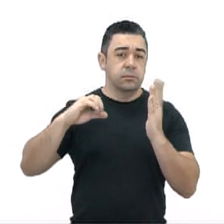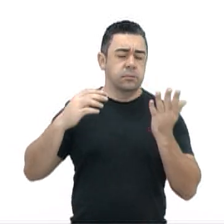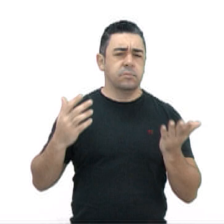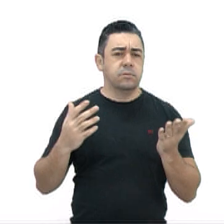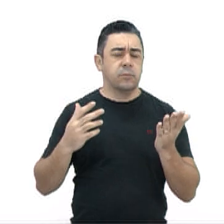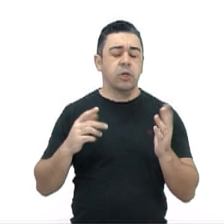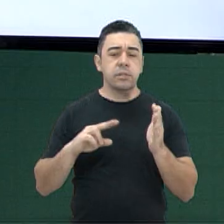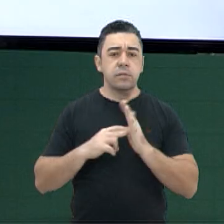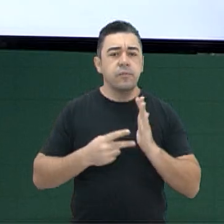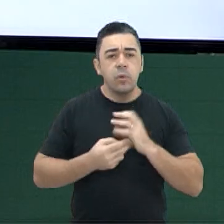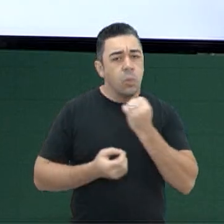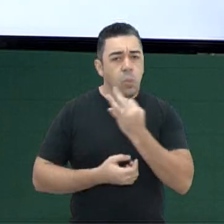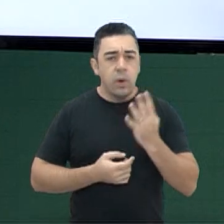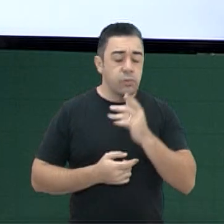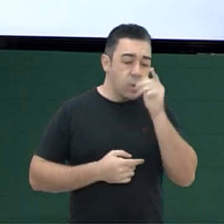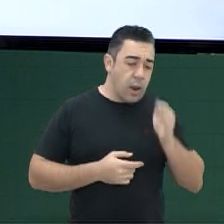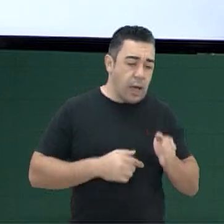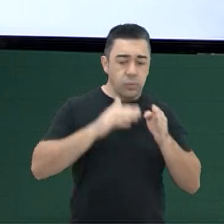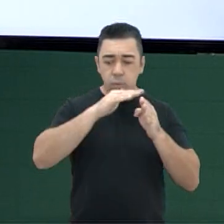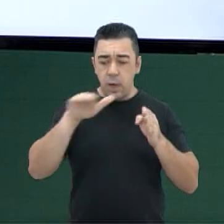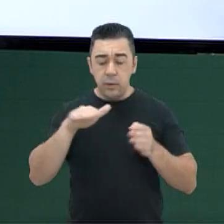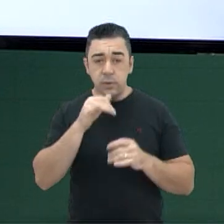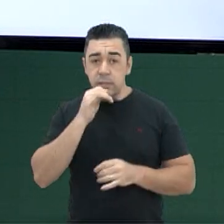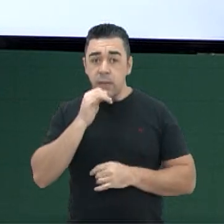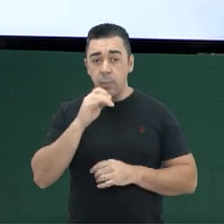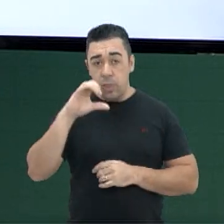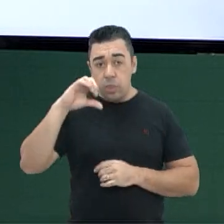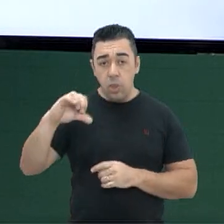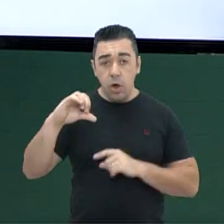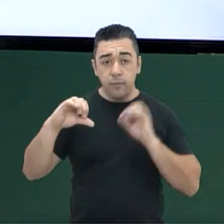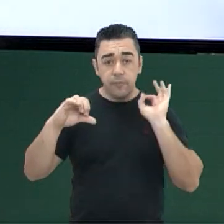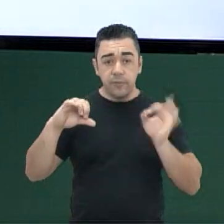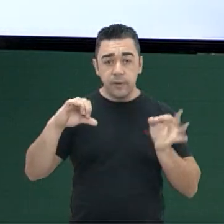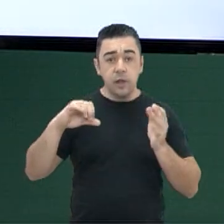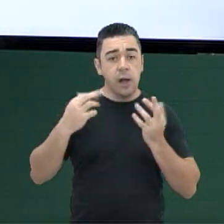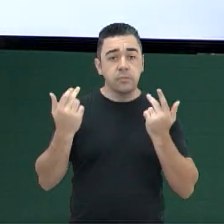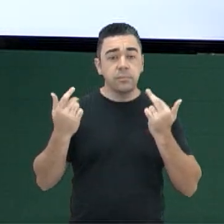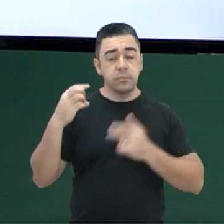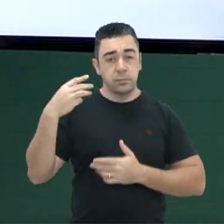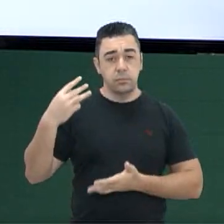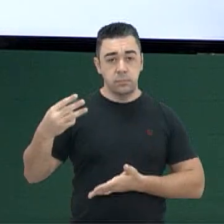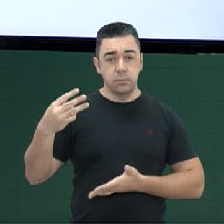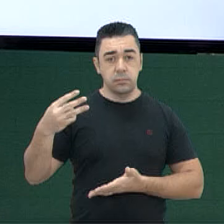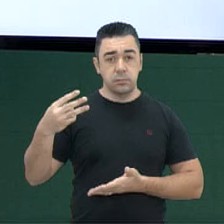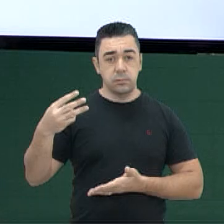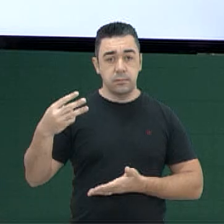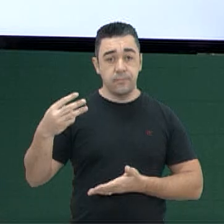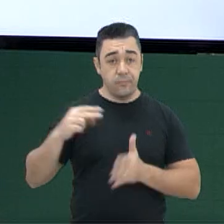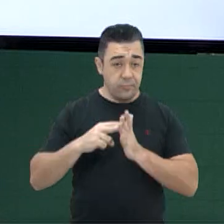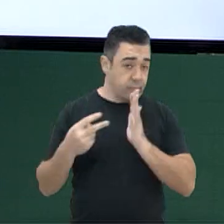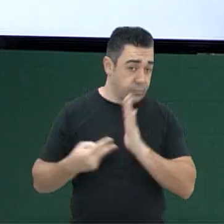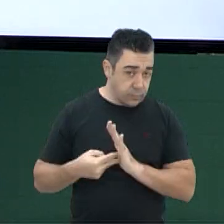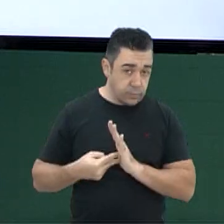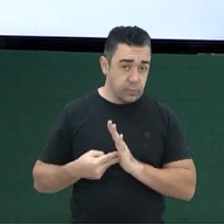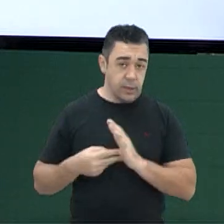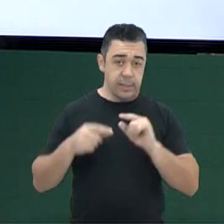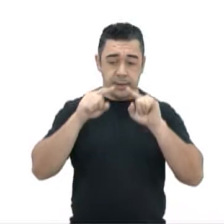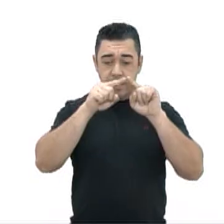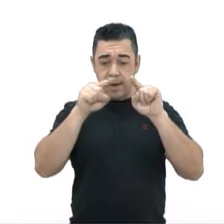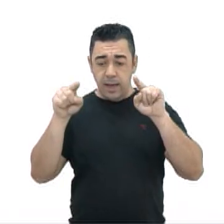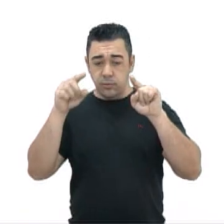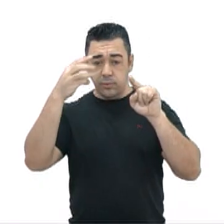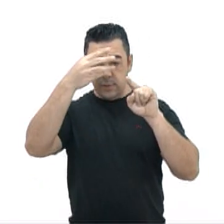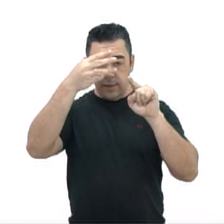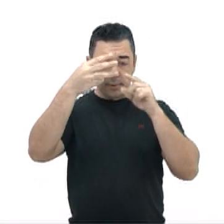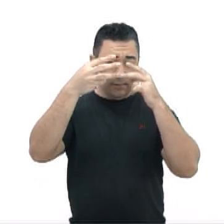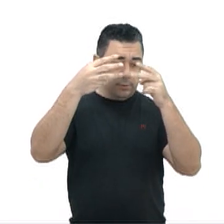9. Então, o lado de um quadrado cuja área é igual a 9 é igual a 3. É isso que está dizendo ali. Significa que a